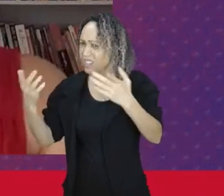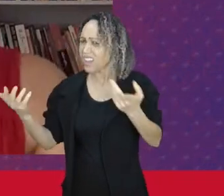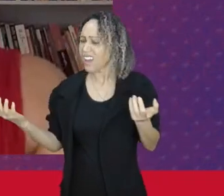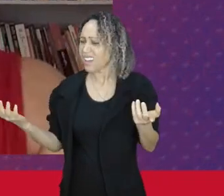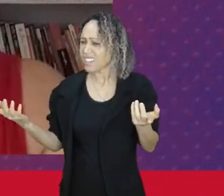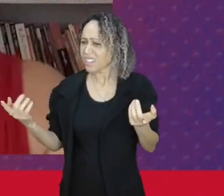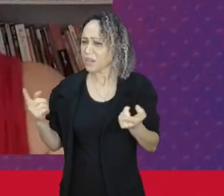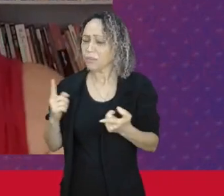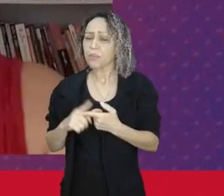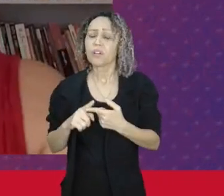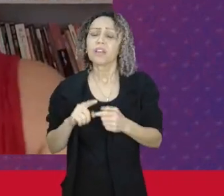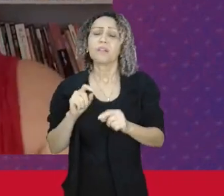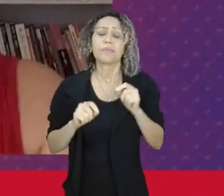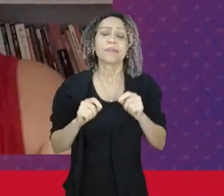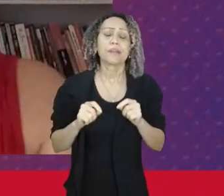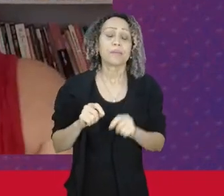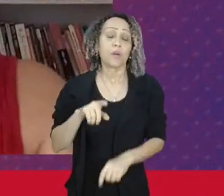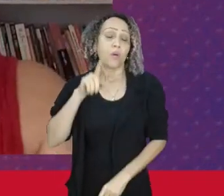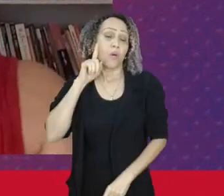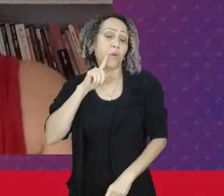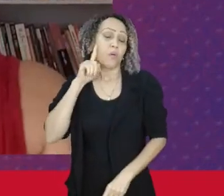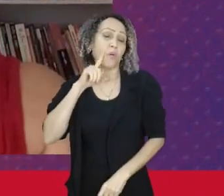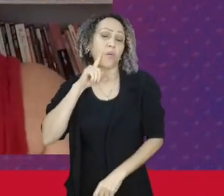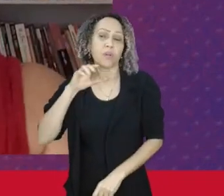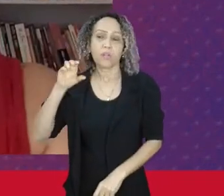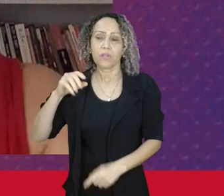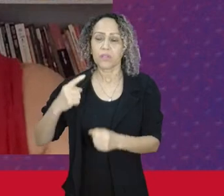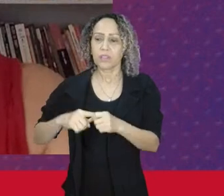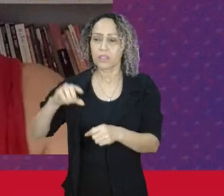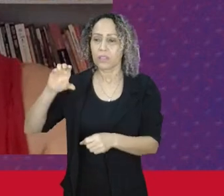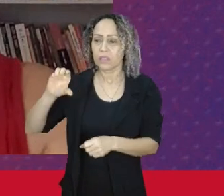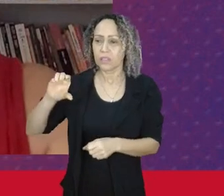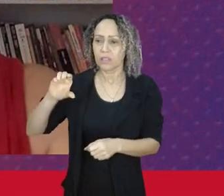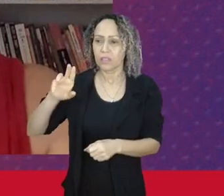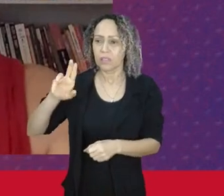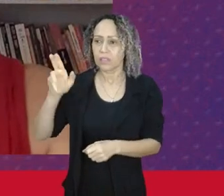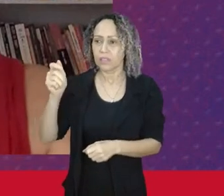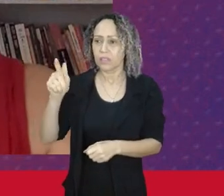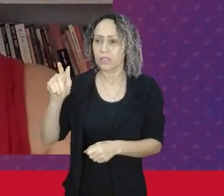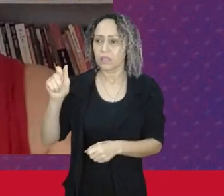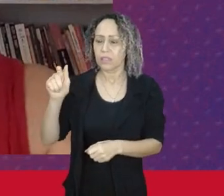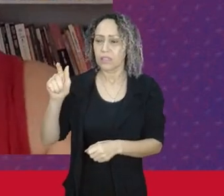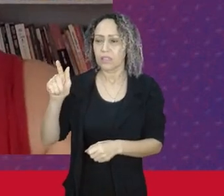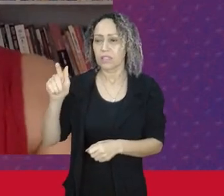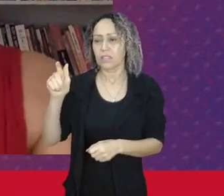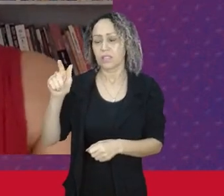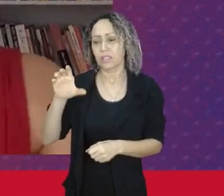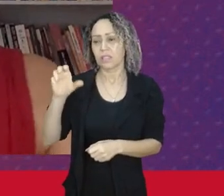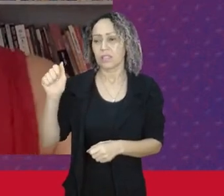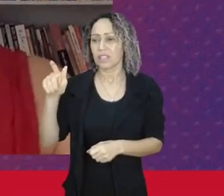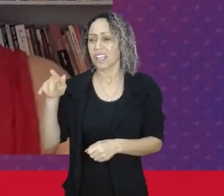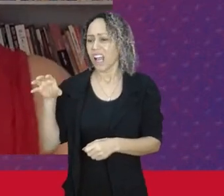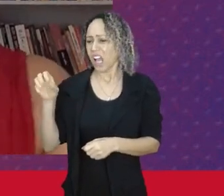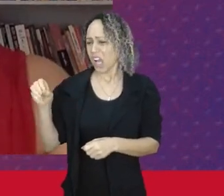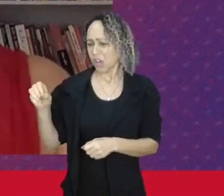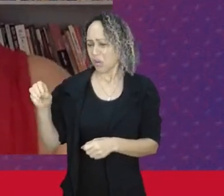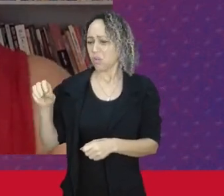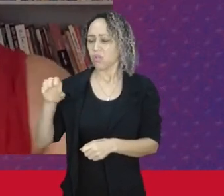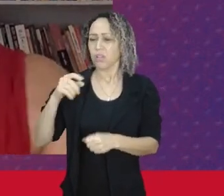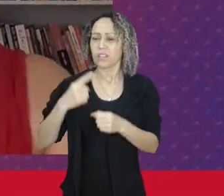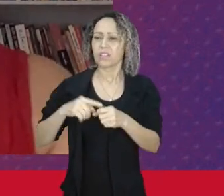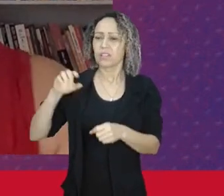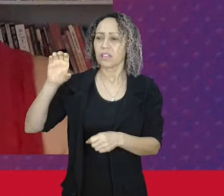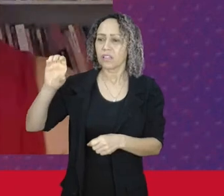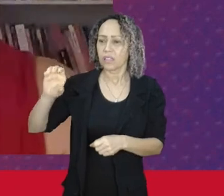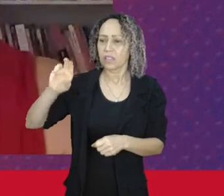a gente vê por trás como isso não torna acolhedora a cidade para a mulher. Então, em Chicago, a mulher